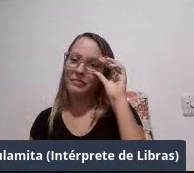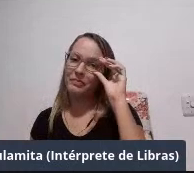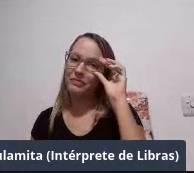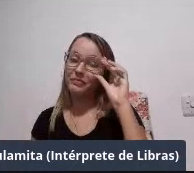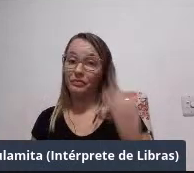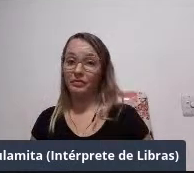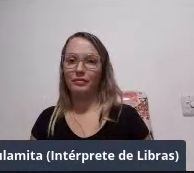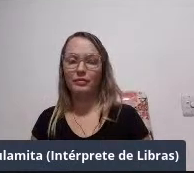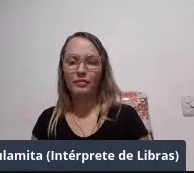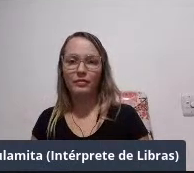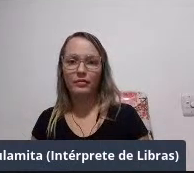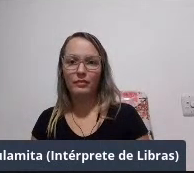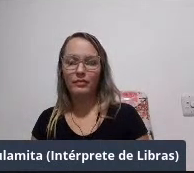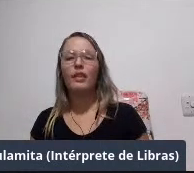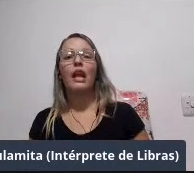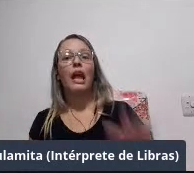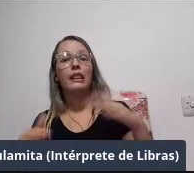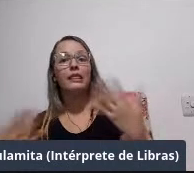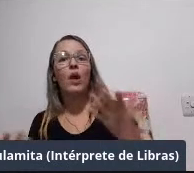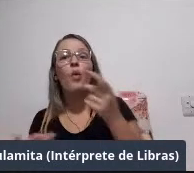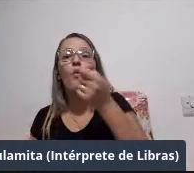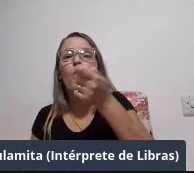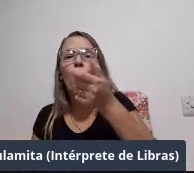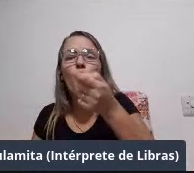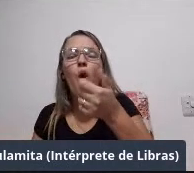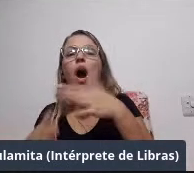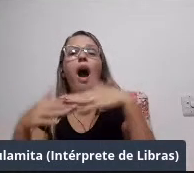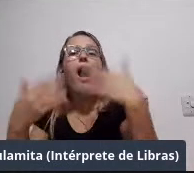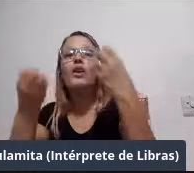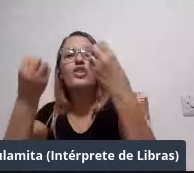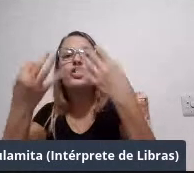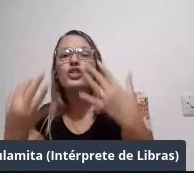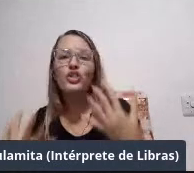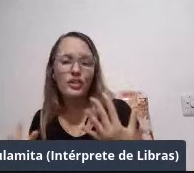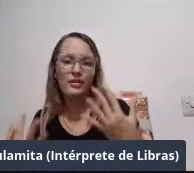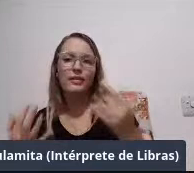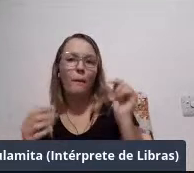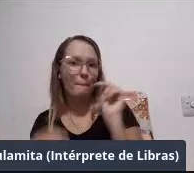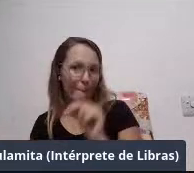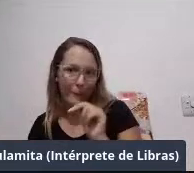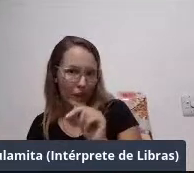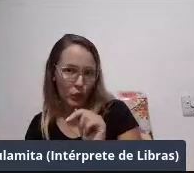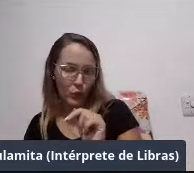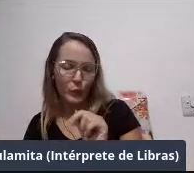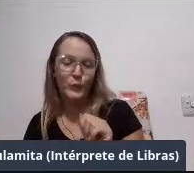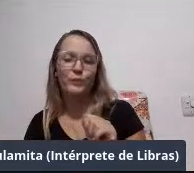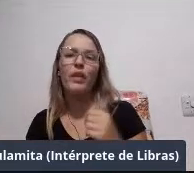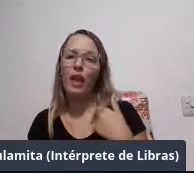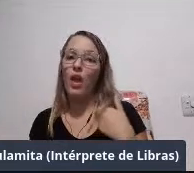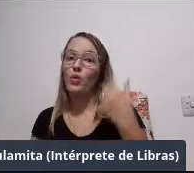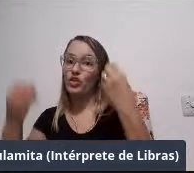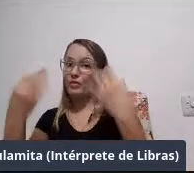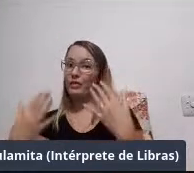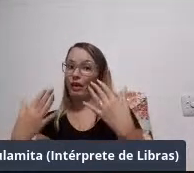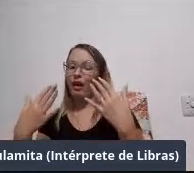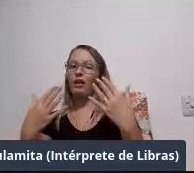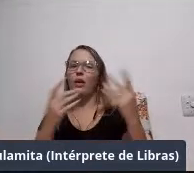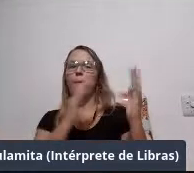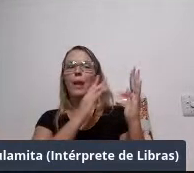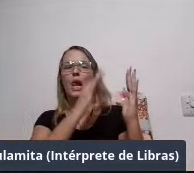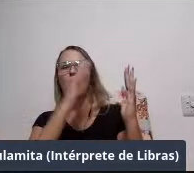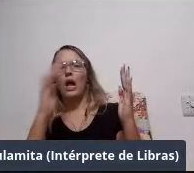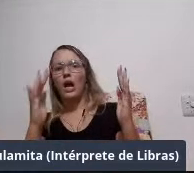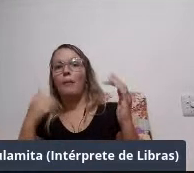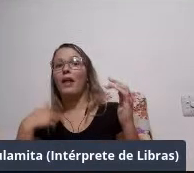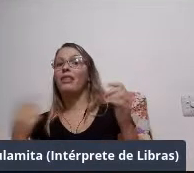Então, quais eram as explicações para isso, né? Estou falando, tô dando esse panorama para voltar lá para o meu mestrado, né? Que eu